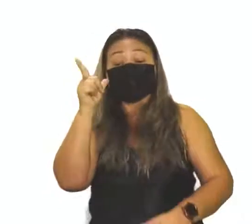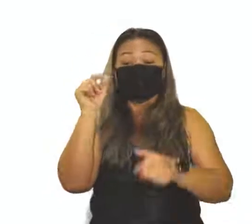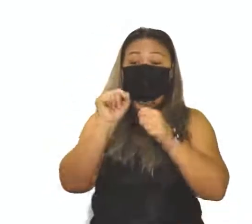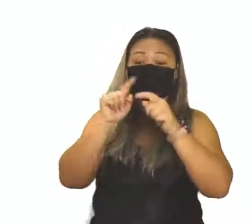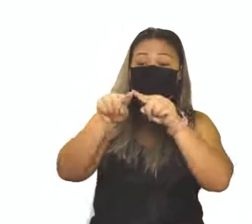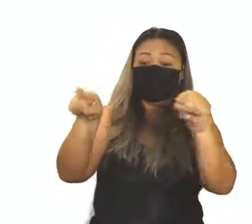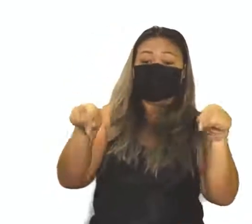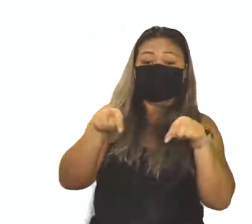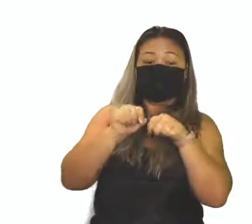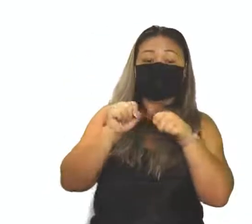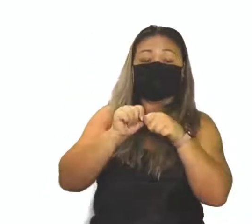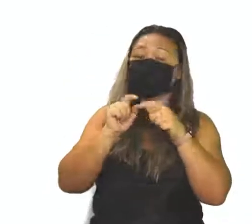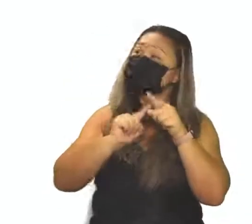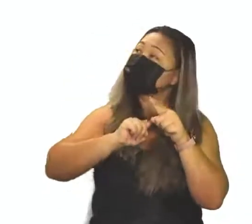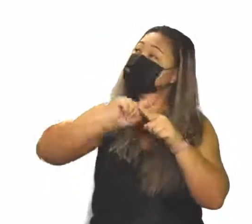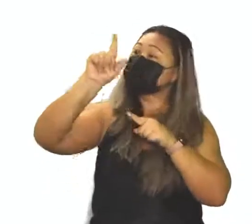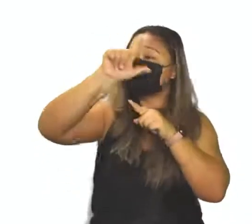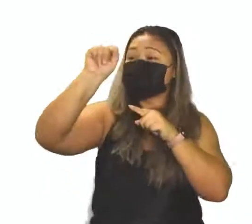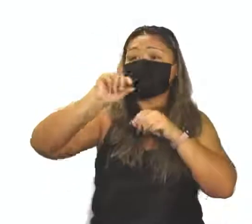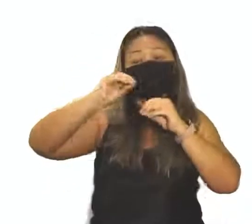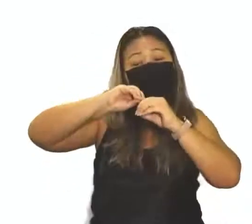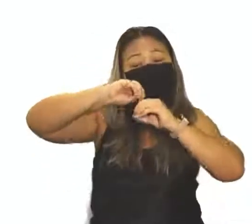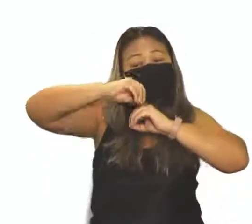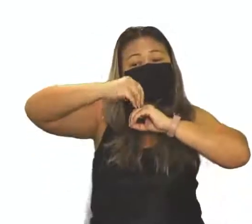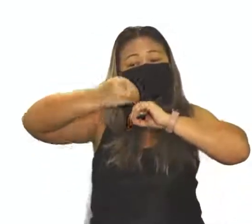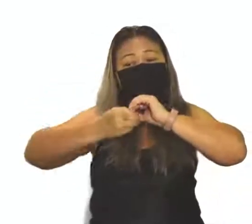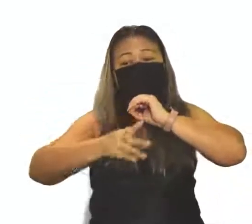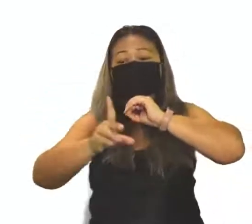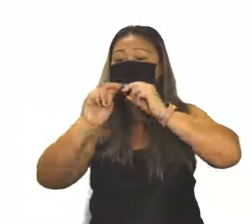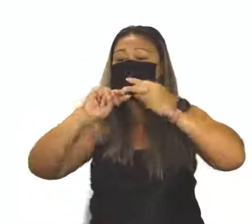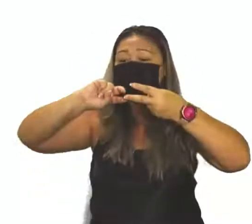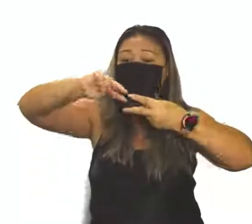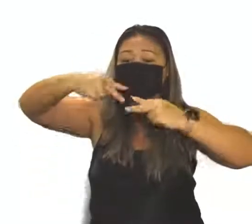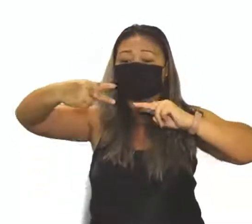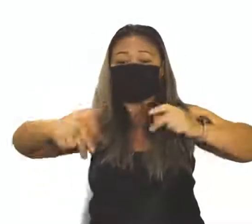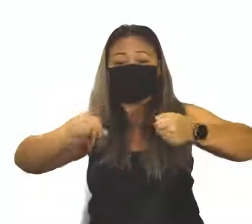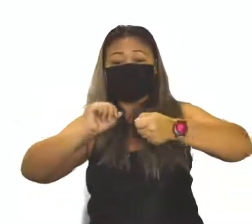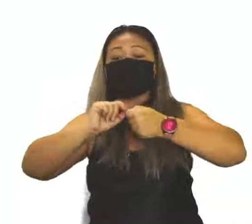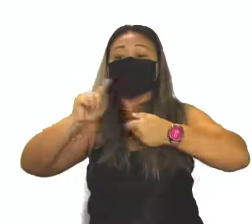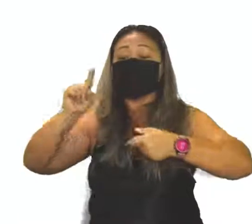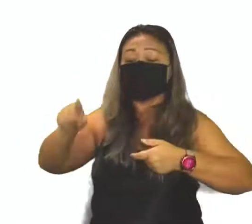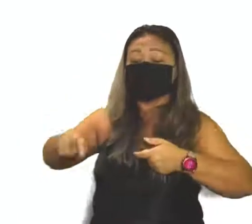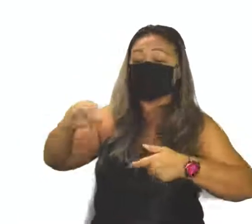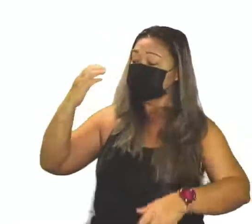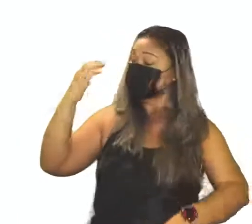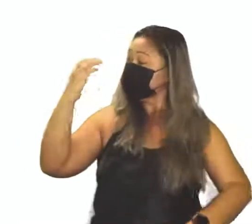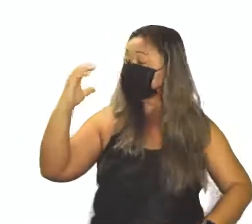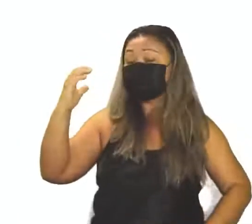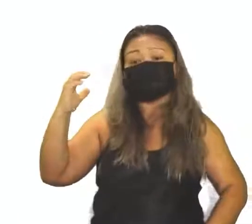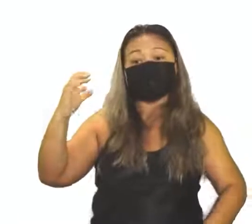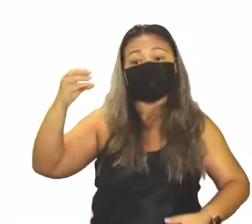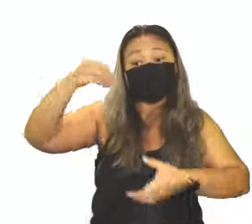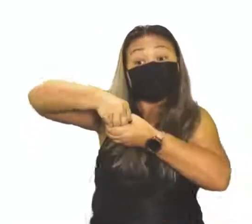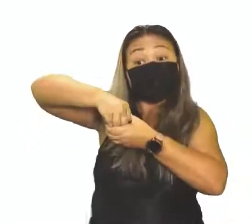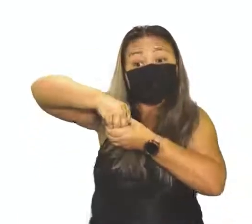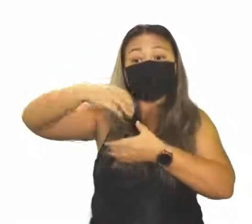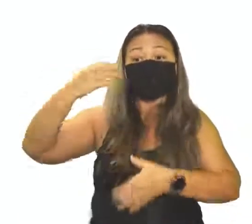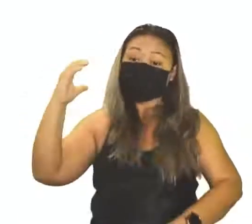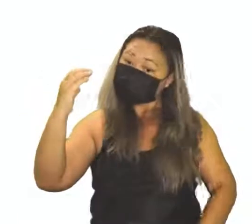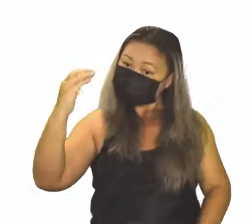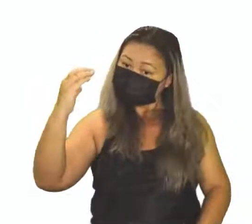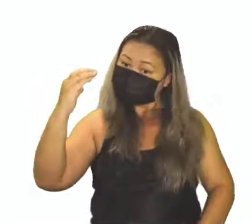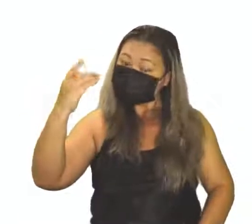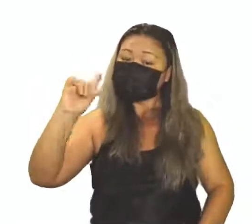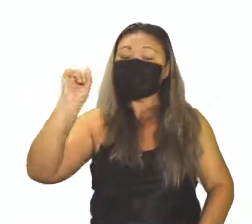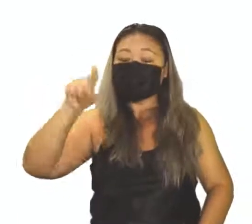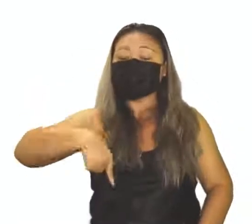A questão, né, das moléculas, o DNA, tudo isso é ciência. Então o